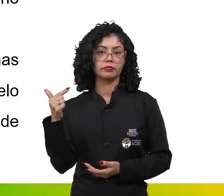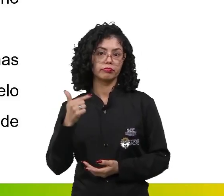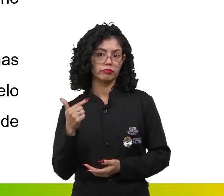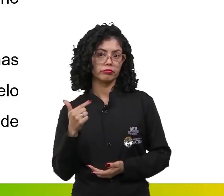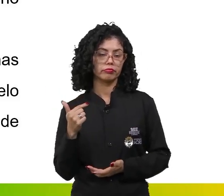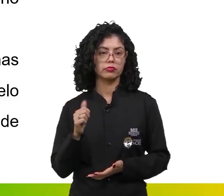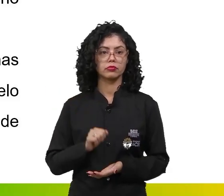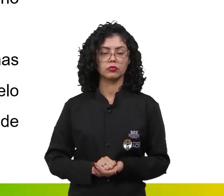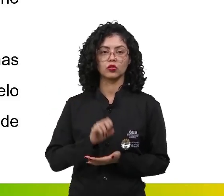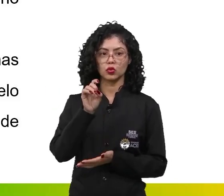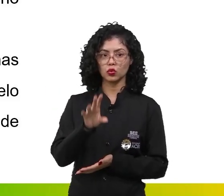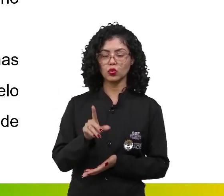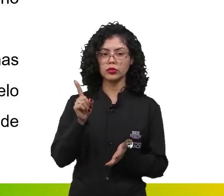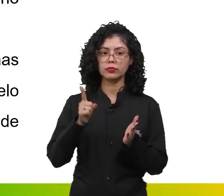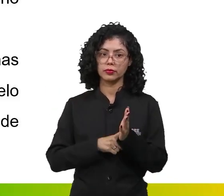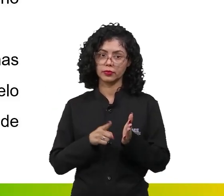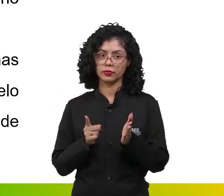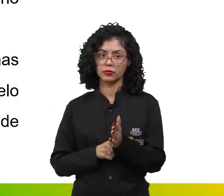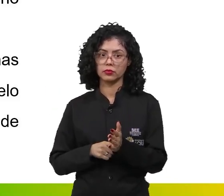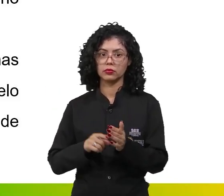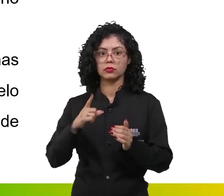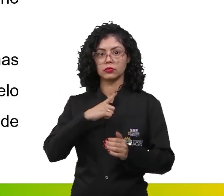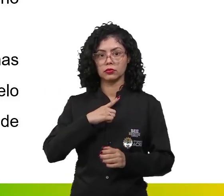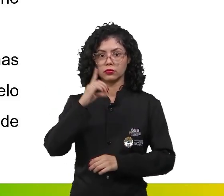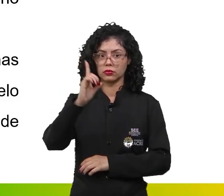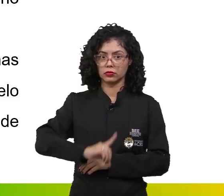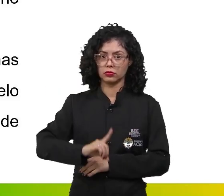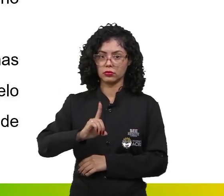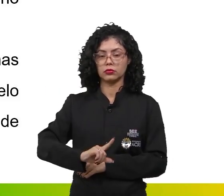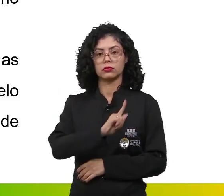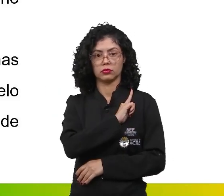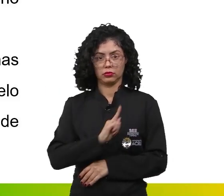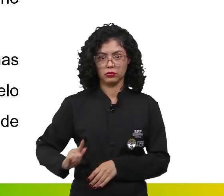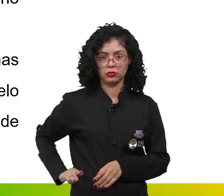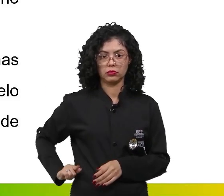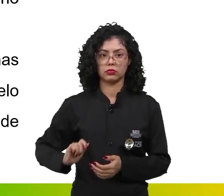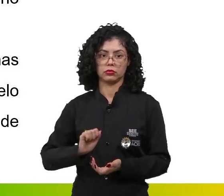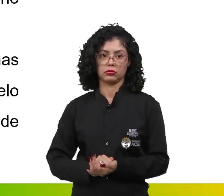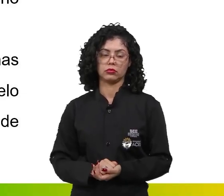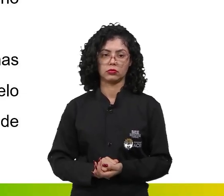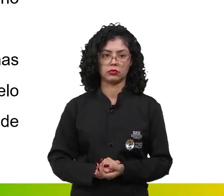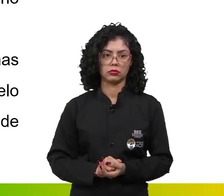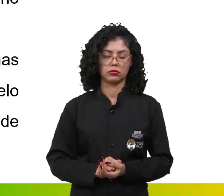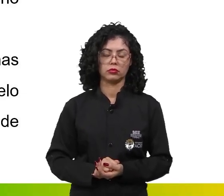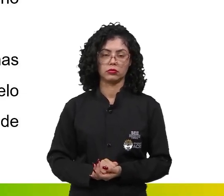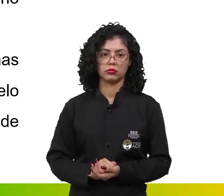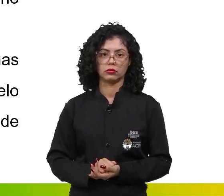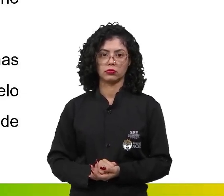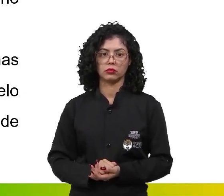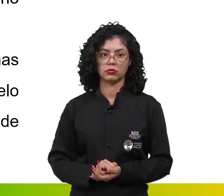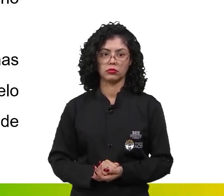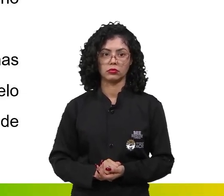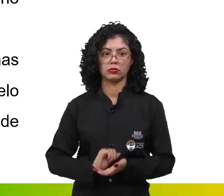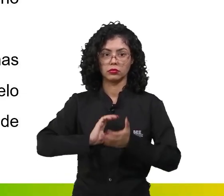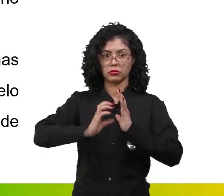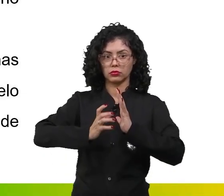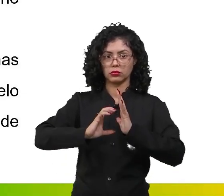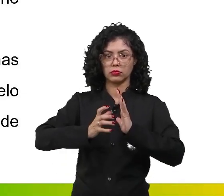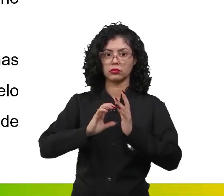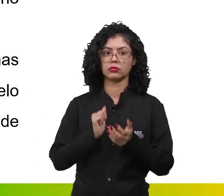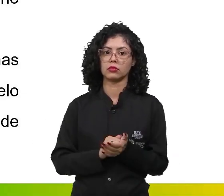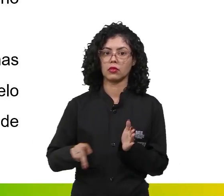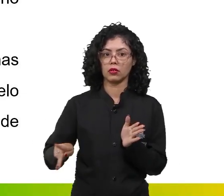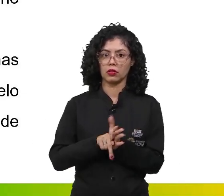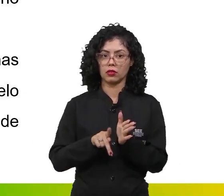Segundo, somente brancos atuavam nos cargos diretivos do governo, no parlamento,